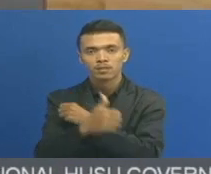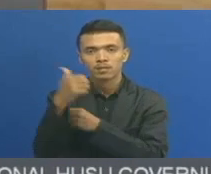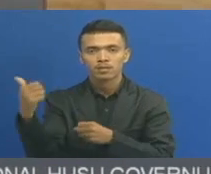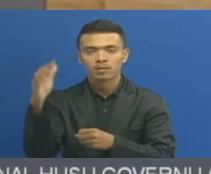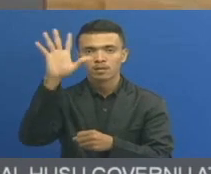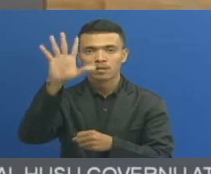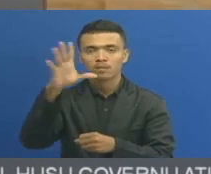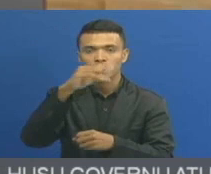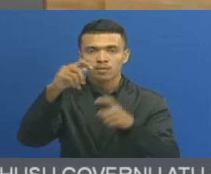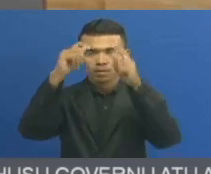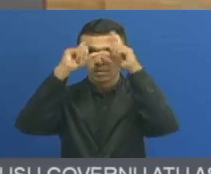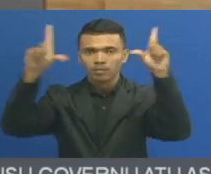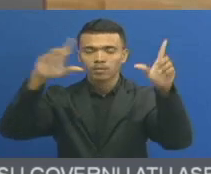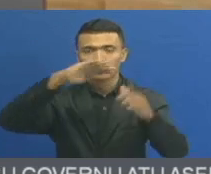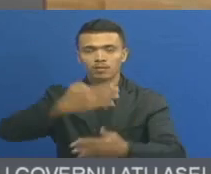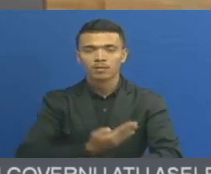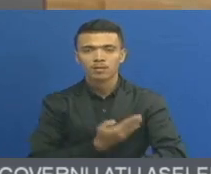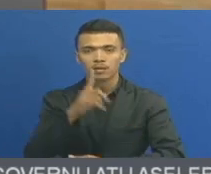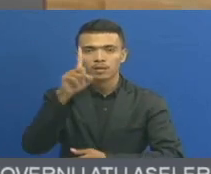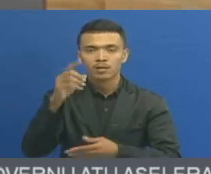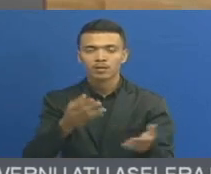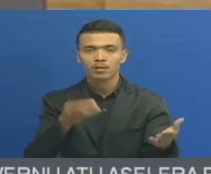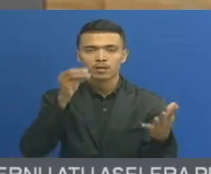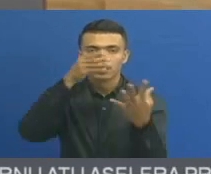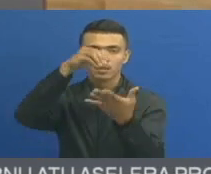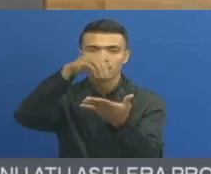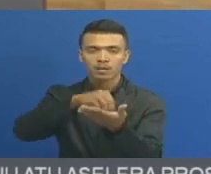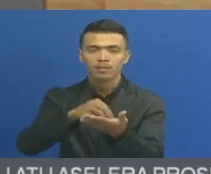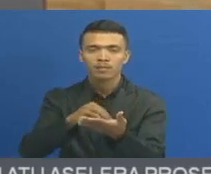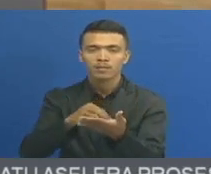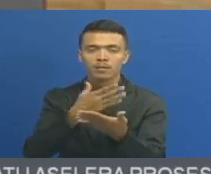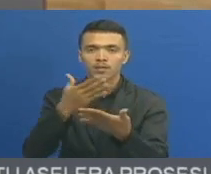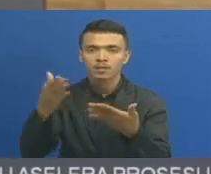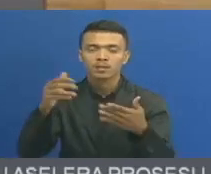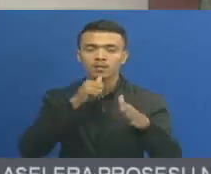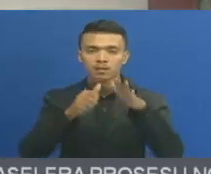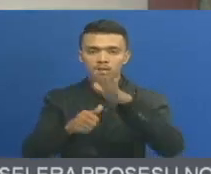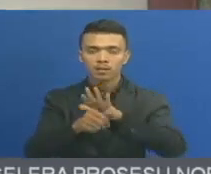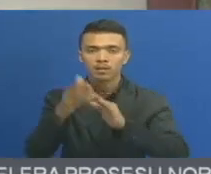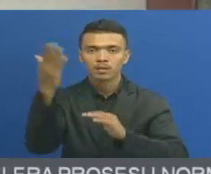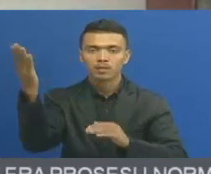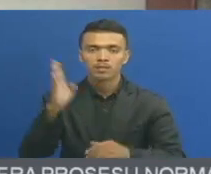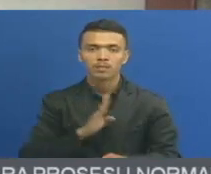no Timuruang na Inguida, na Berratamassassan, contrabando e Ramulia Baucau.